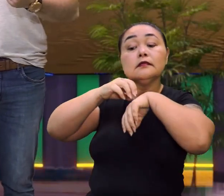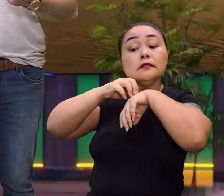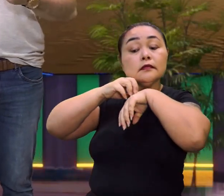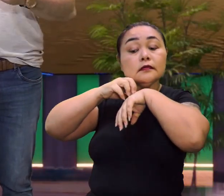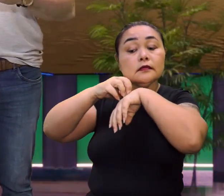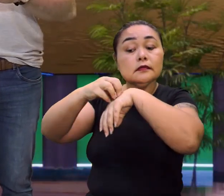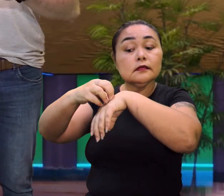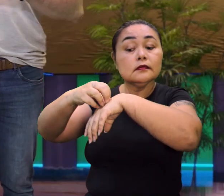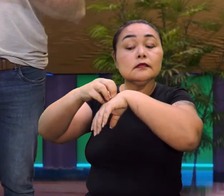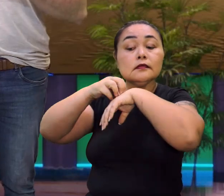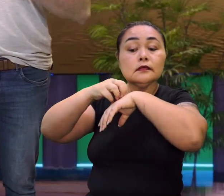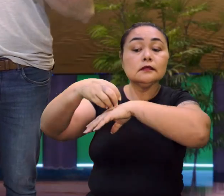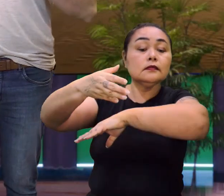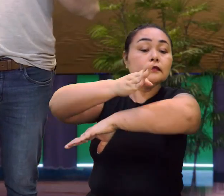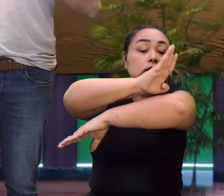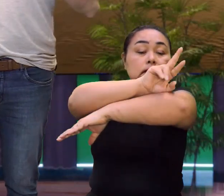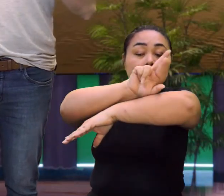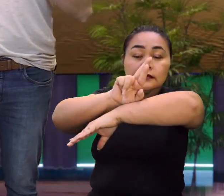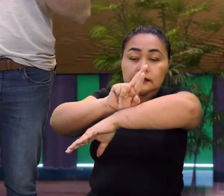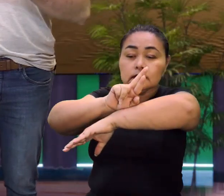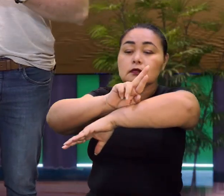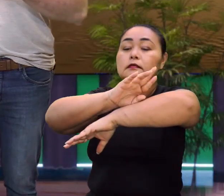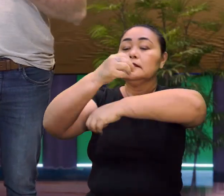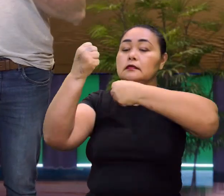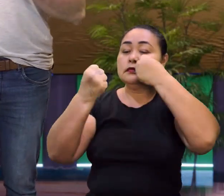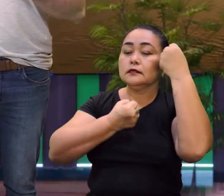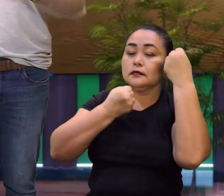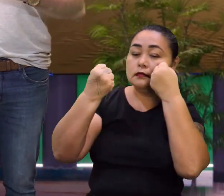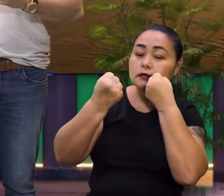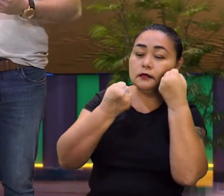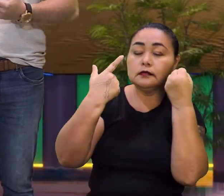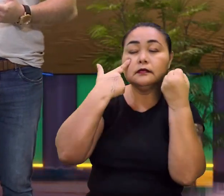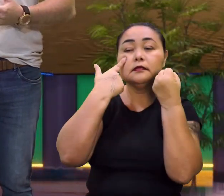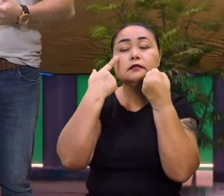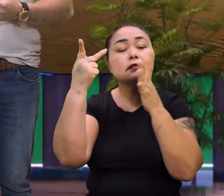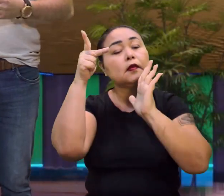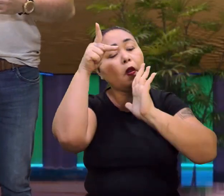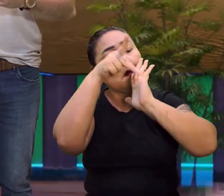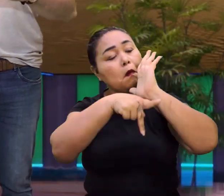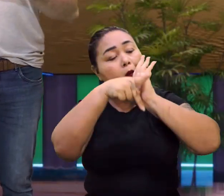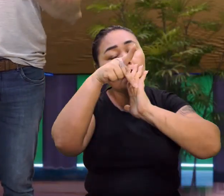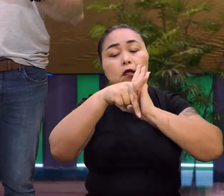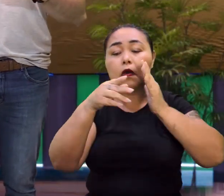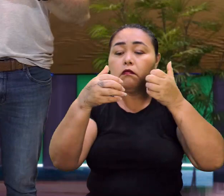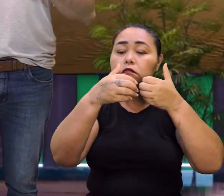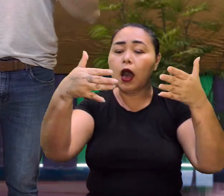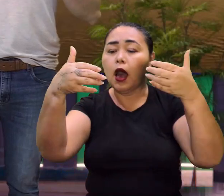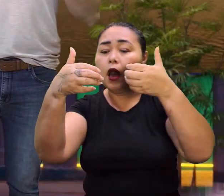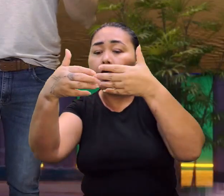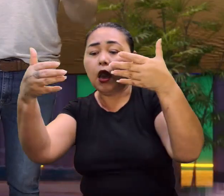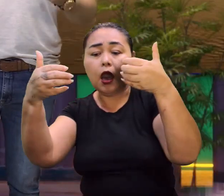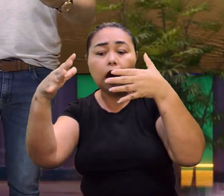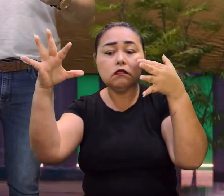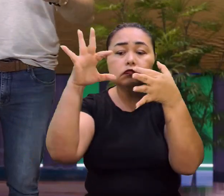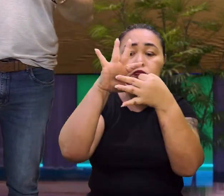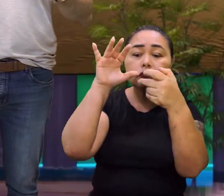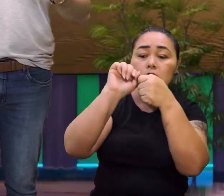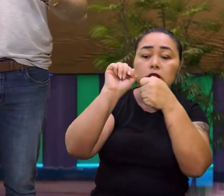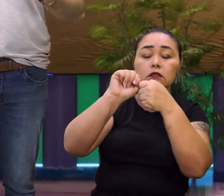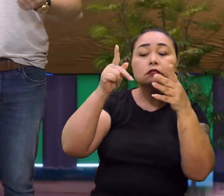rodoviário. E aí foi surgindo que vários projetos de rodovias para garantir a